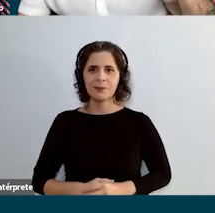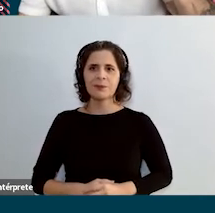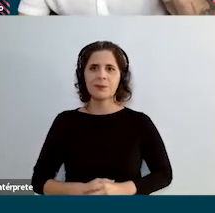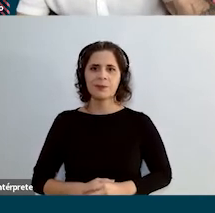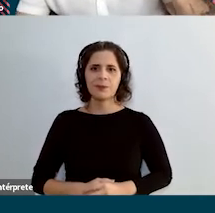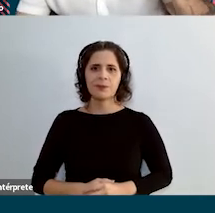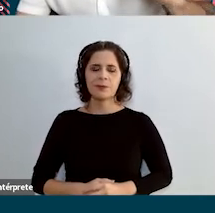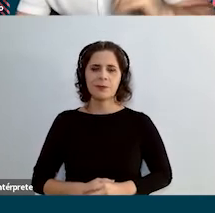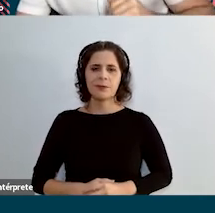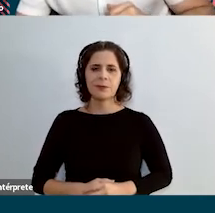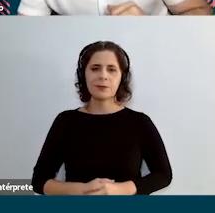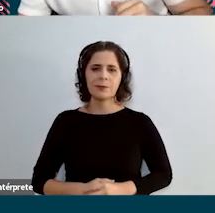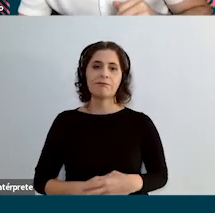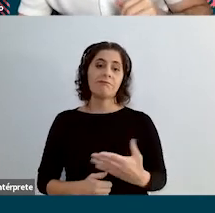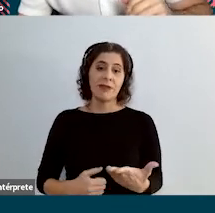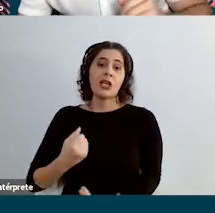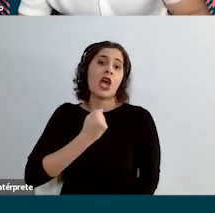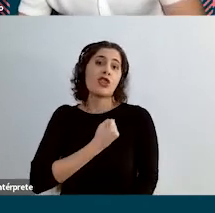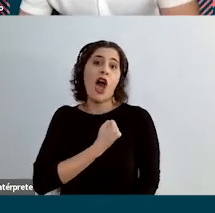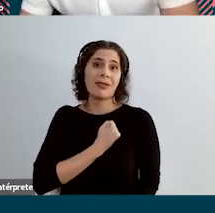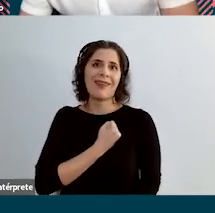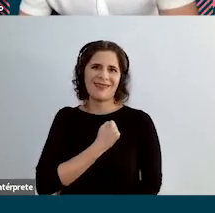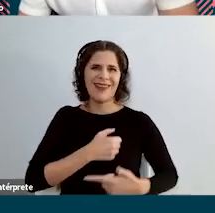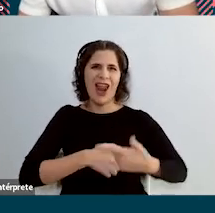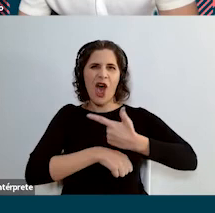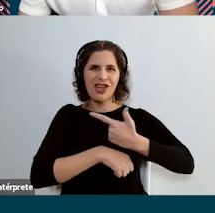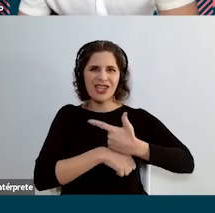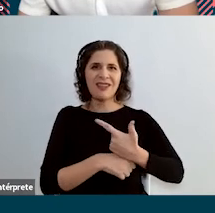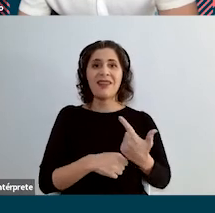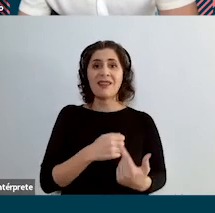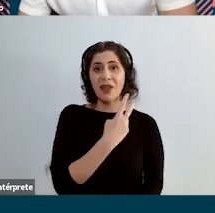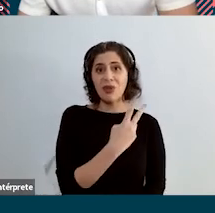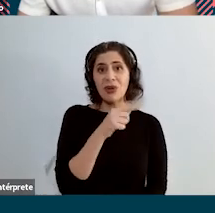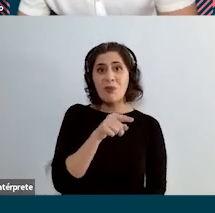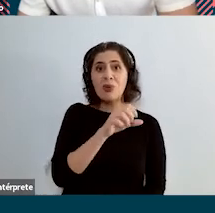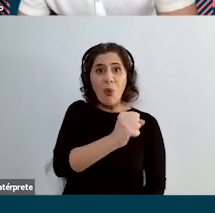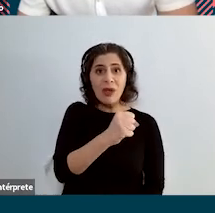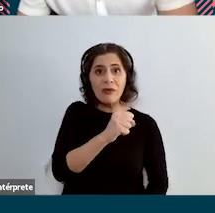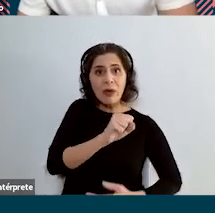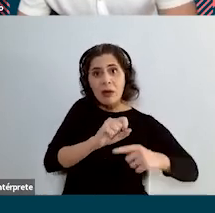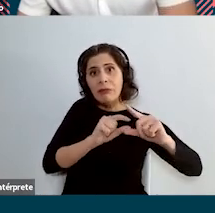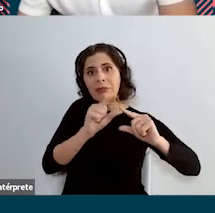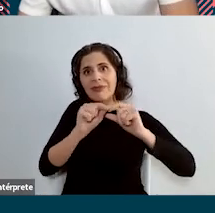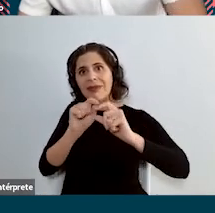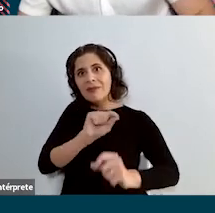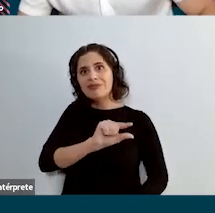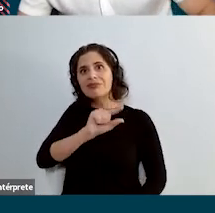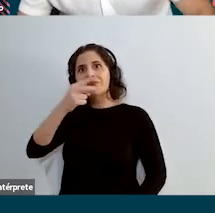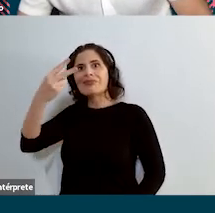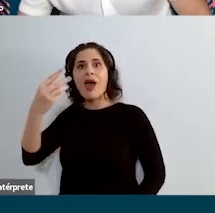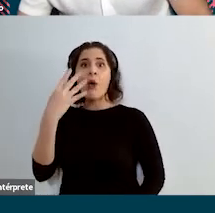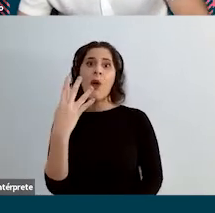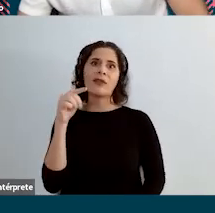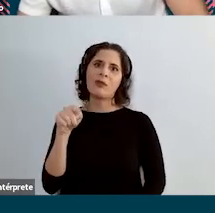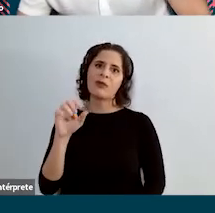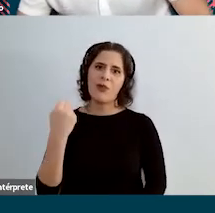na sua pontuação ali dentro do ranking. E aí a nossa nota subiu muito, a gente saiu de 2.8 para 4.8, a gente